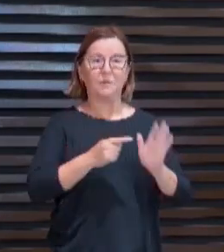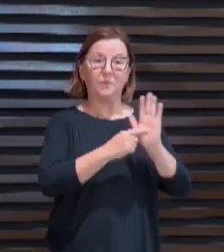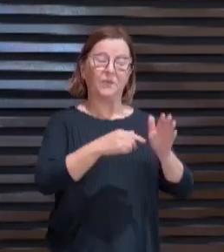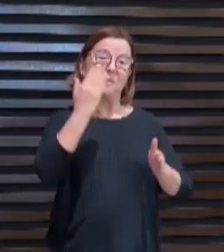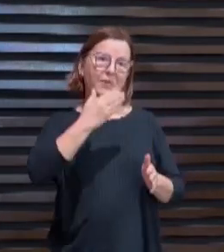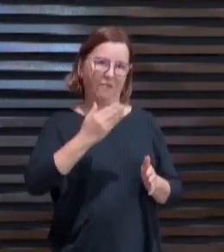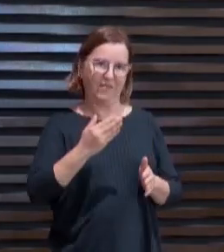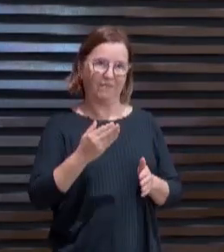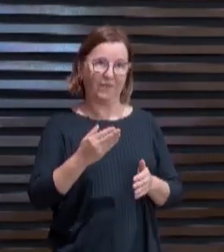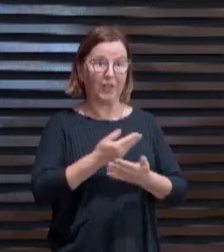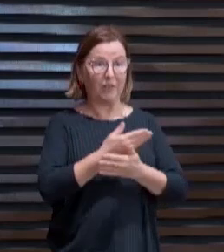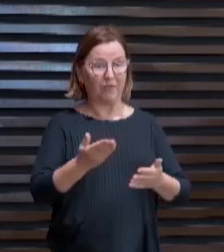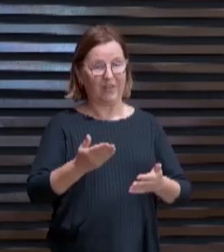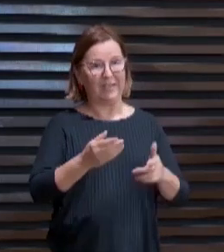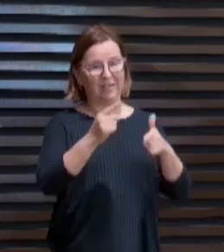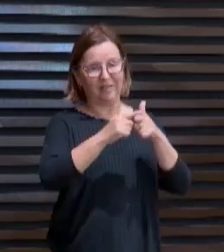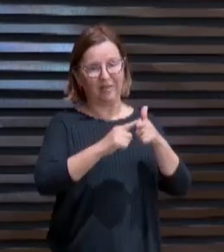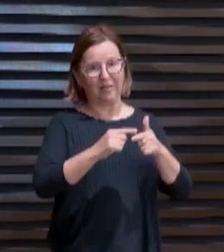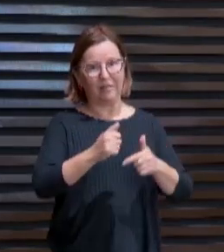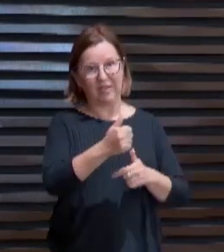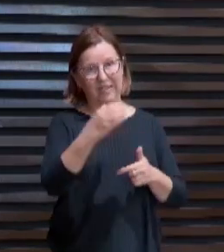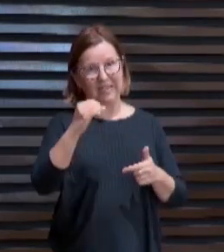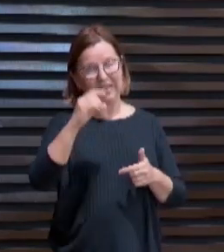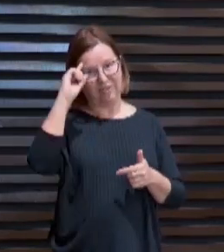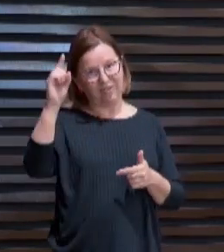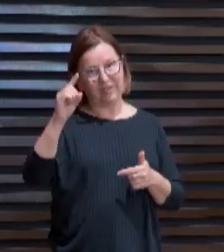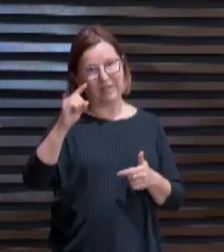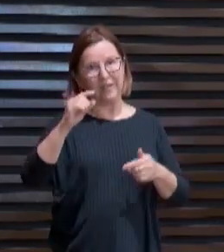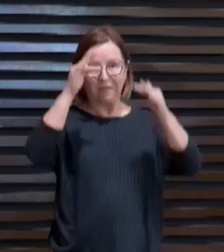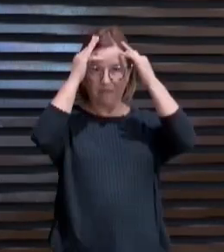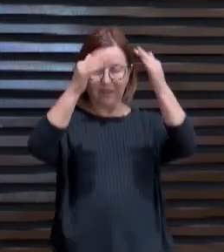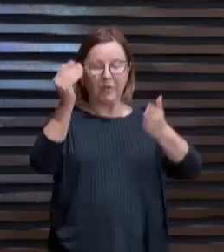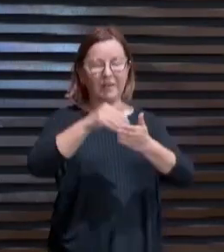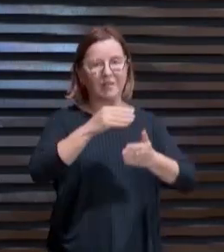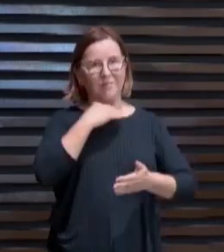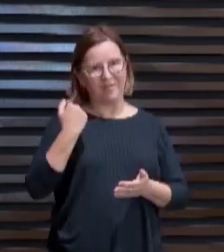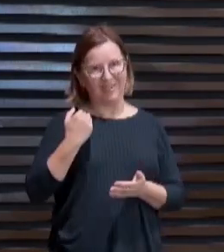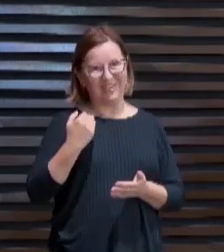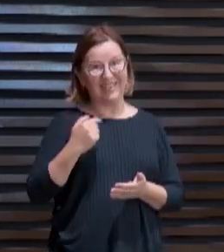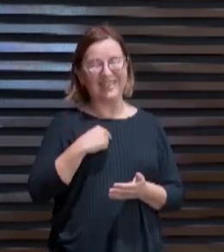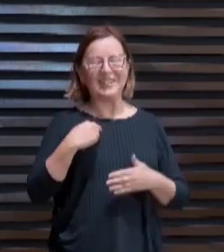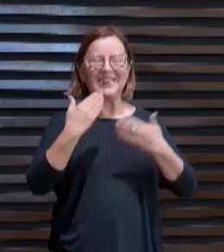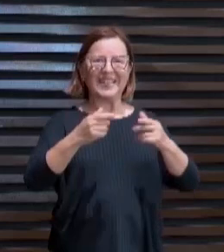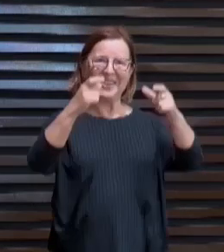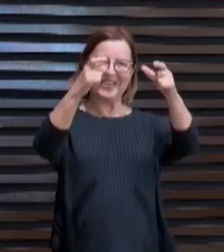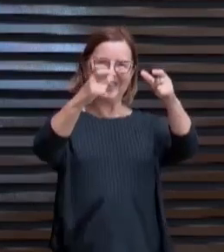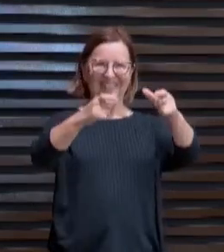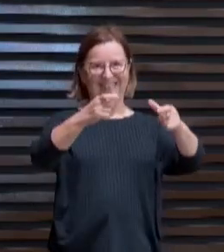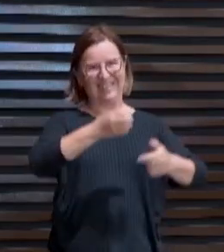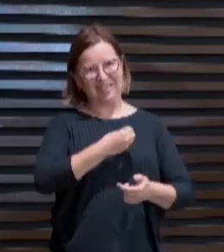tereis tribulação de 10 dias. Sê fiel até a morte, e dar-te-ei a coroa da